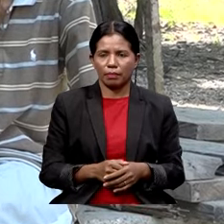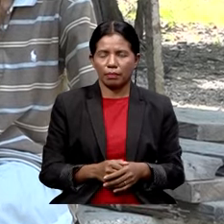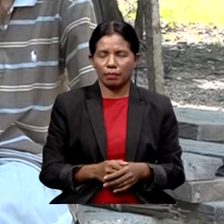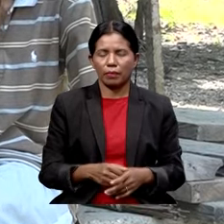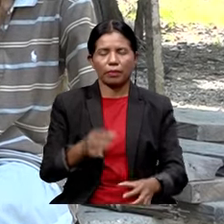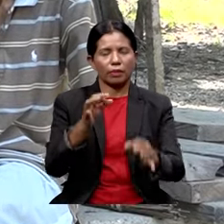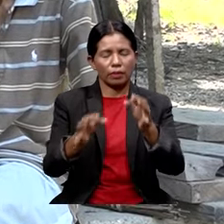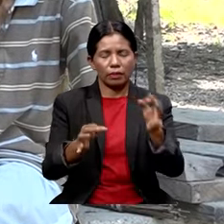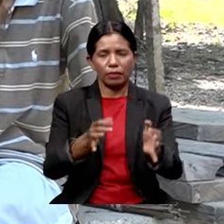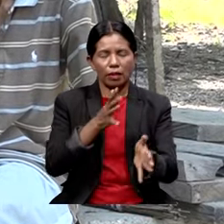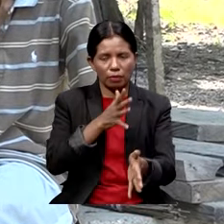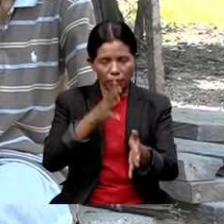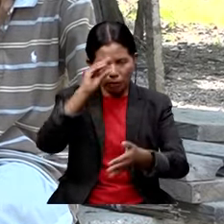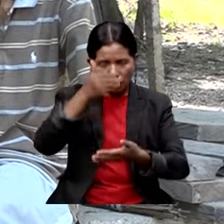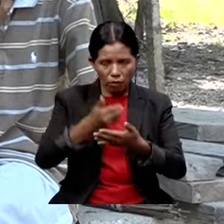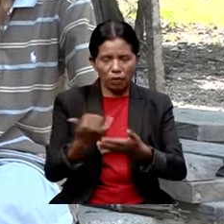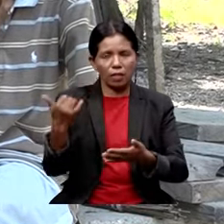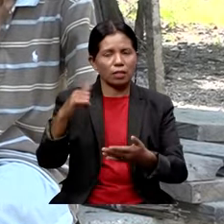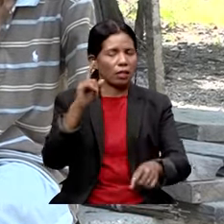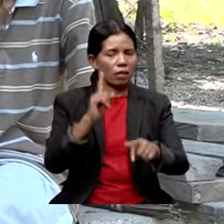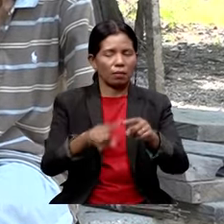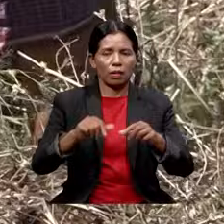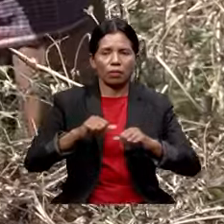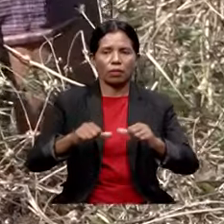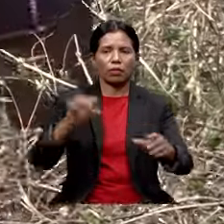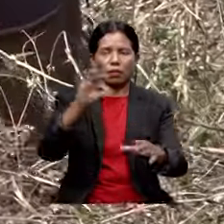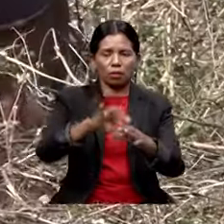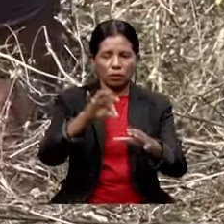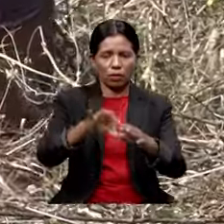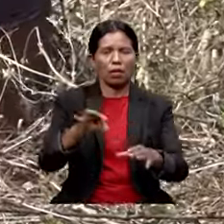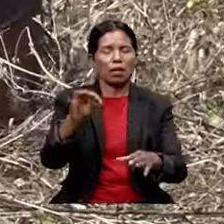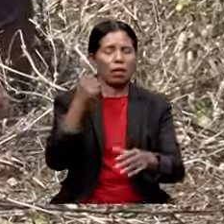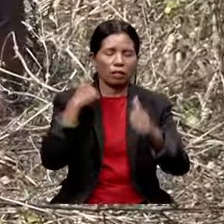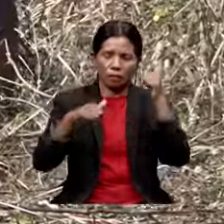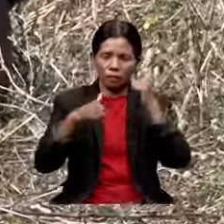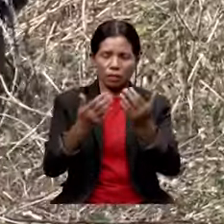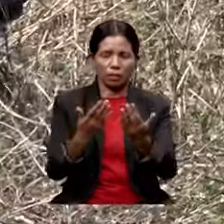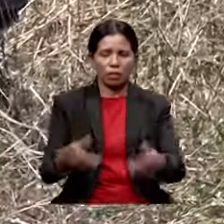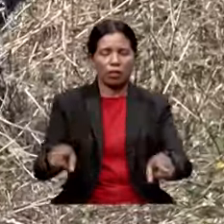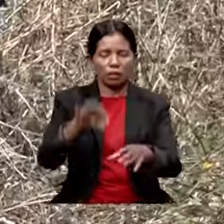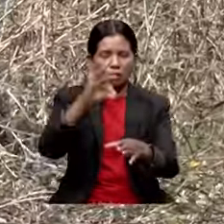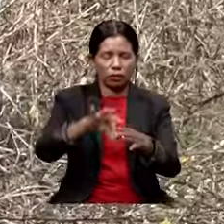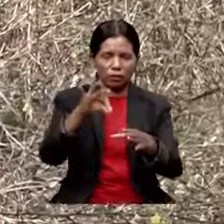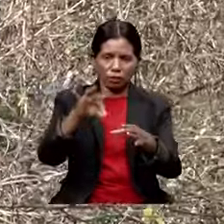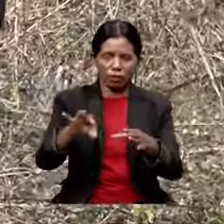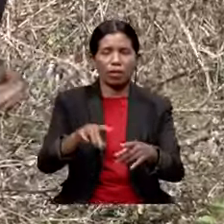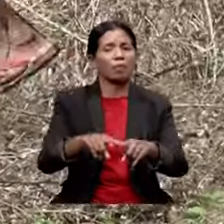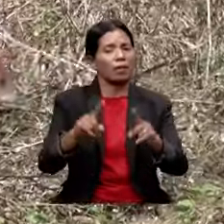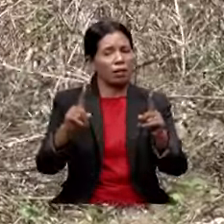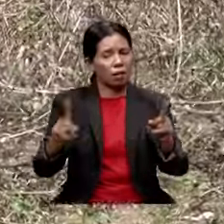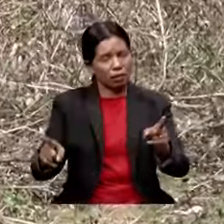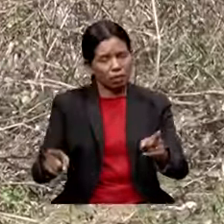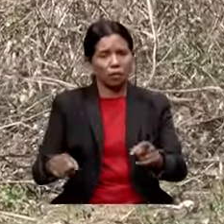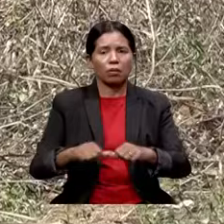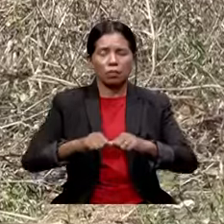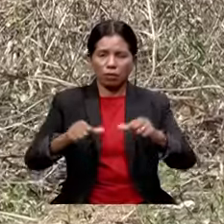Maski avo Maria ni oan sira bandu atu la bele continua halo atividade sira ni betodan hanesan halo tos. Mai be avo Maria